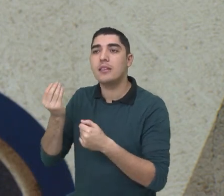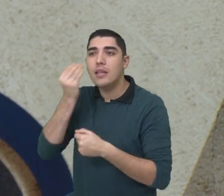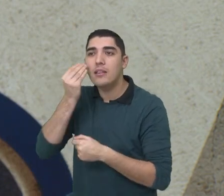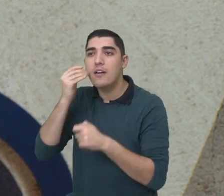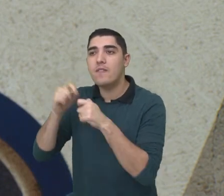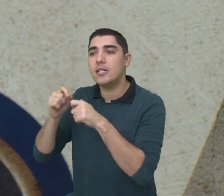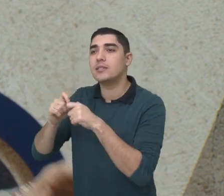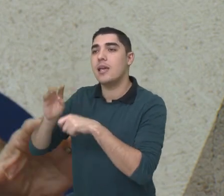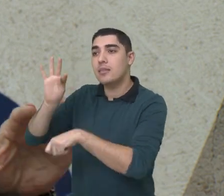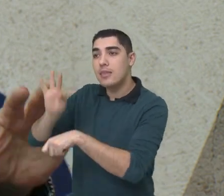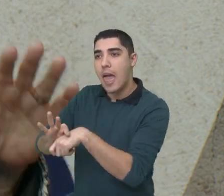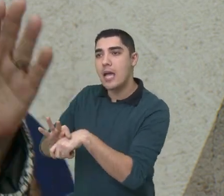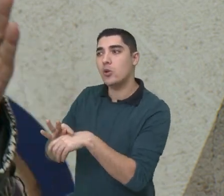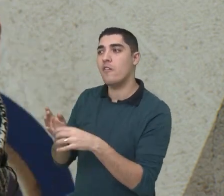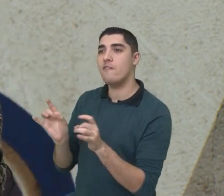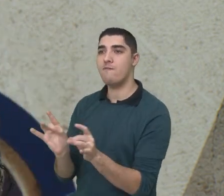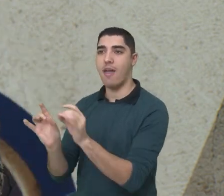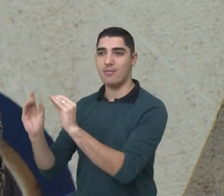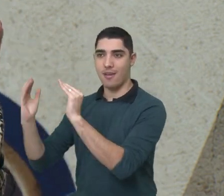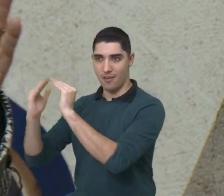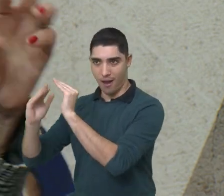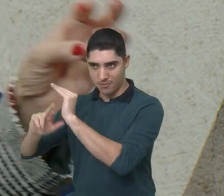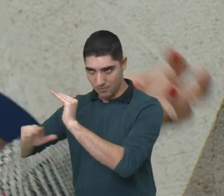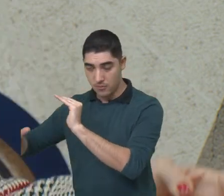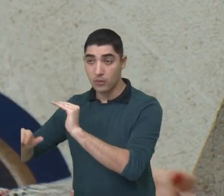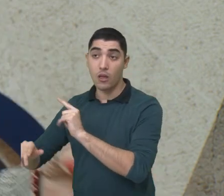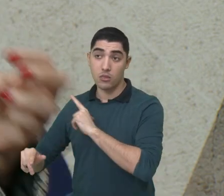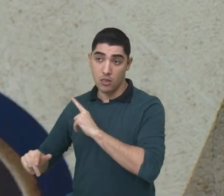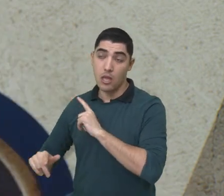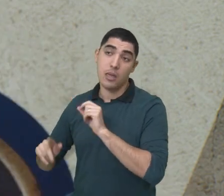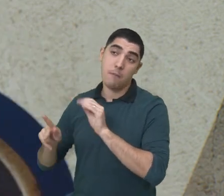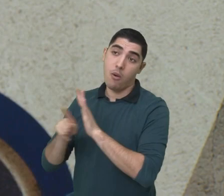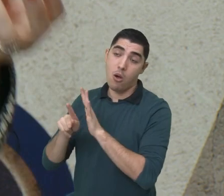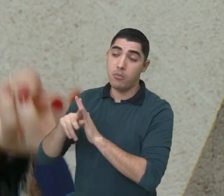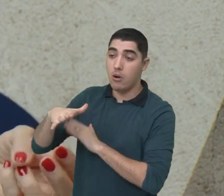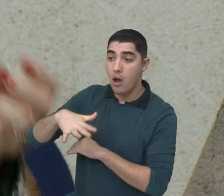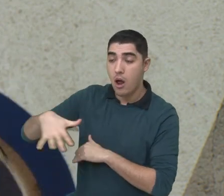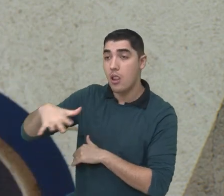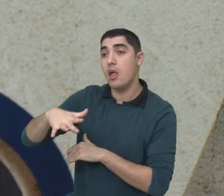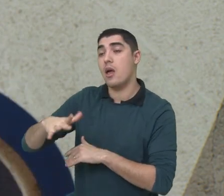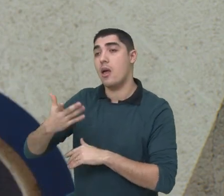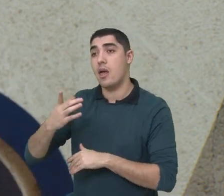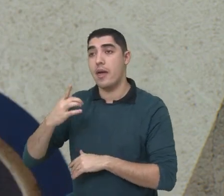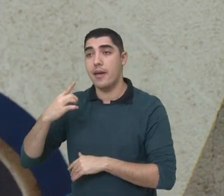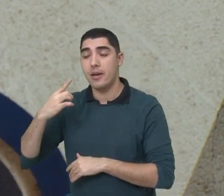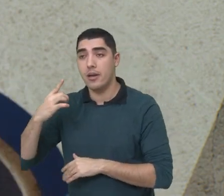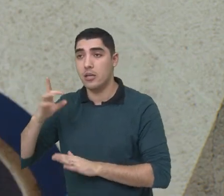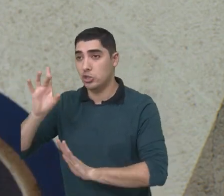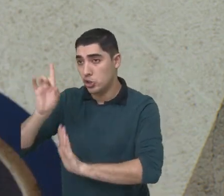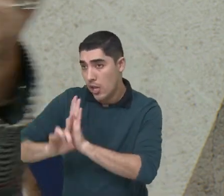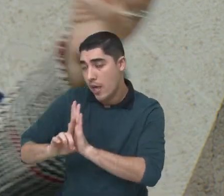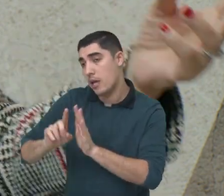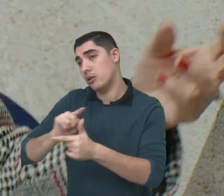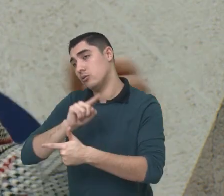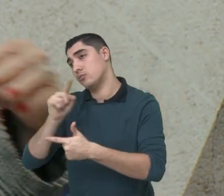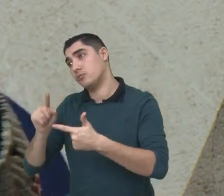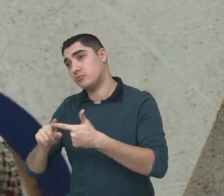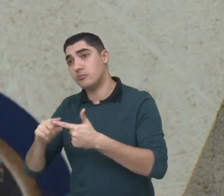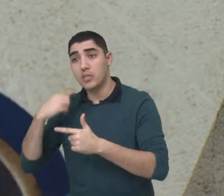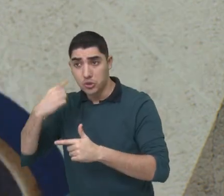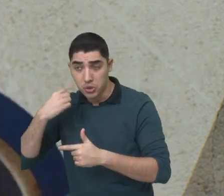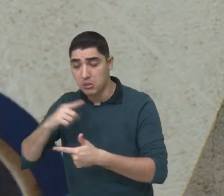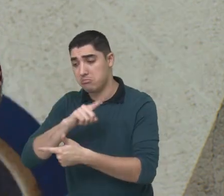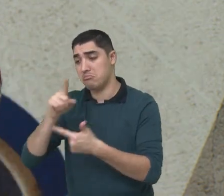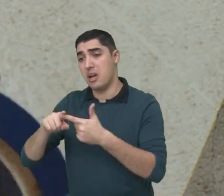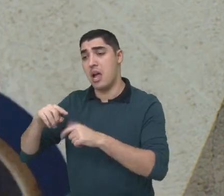de transação imobiliária. E em direito, em arquitetura, sabe? A pessoa não sabe qual